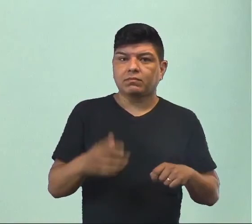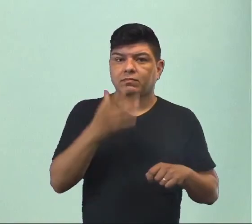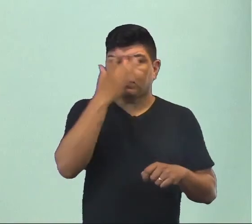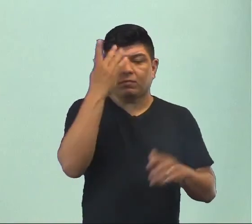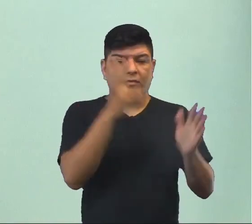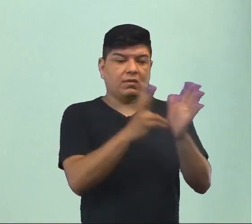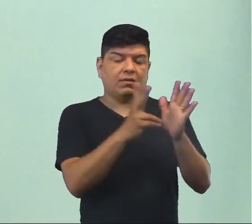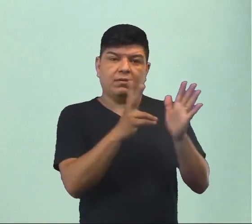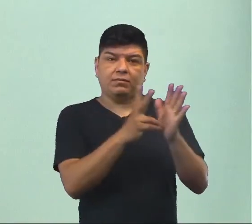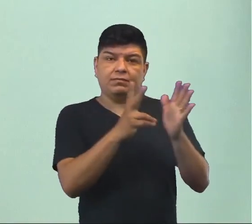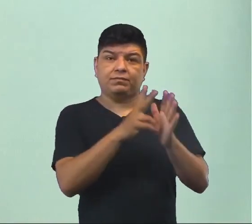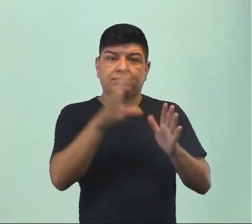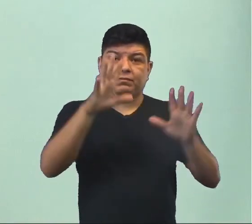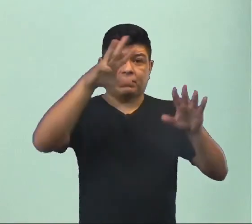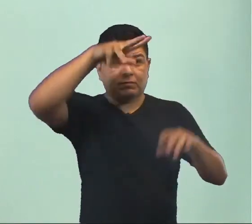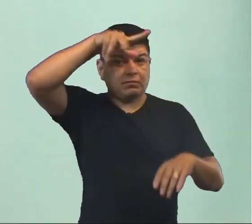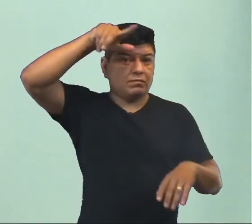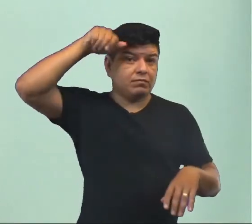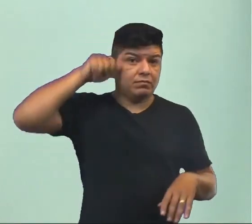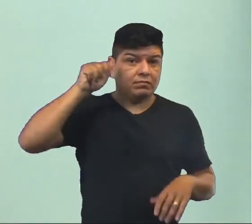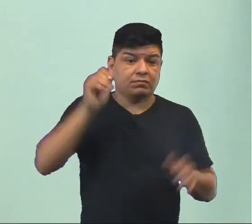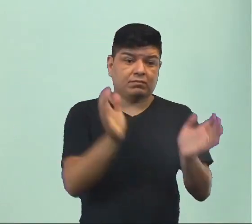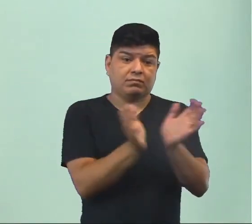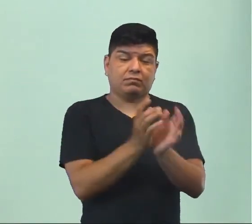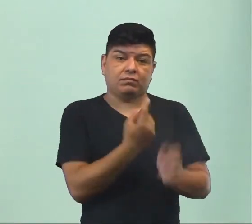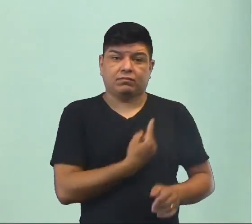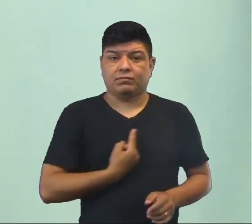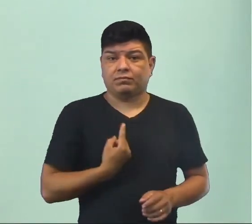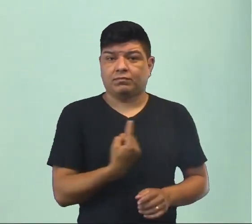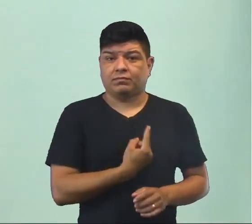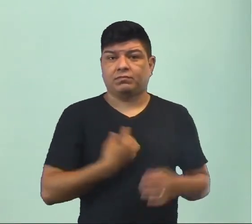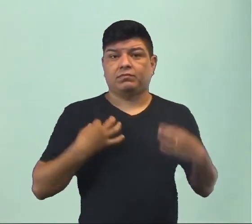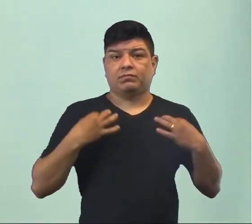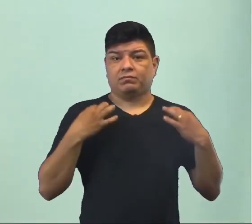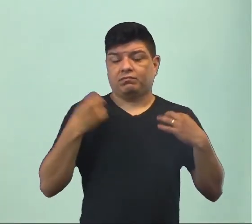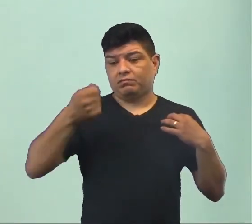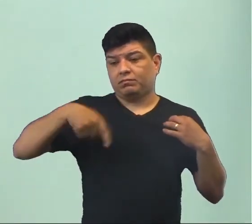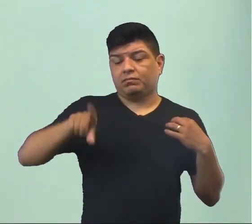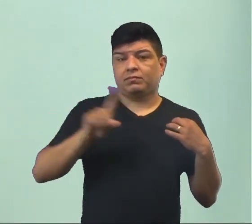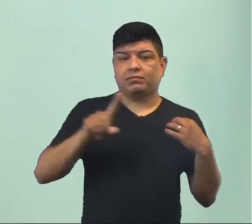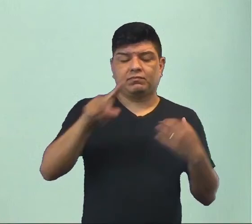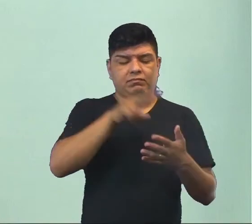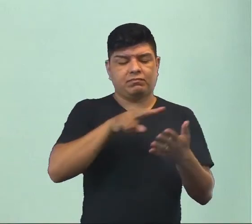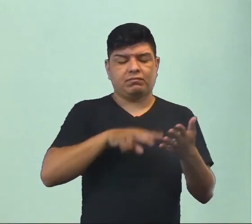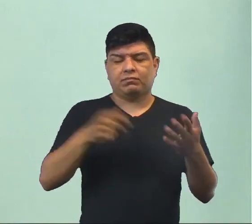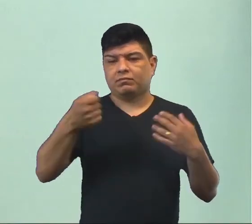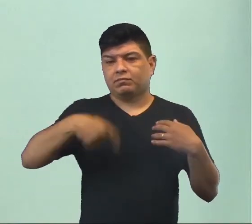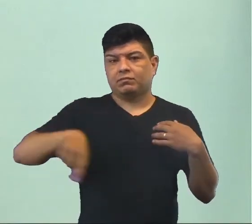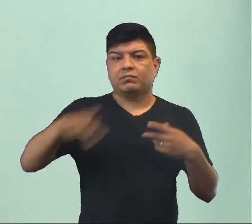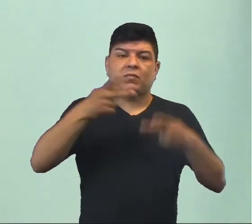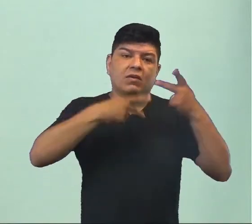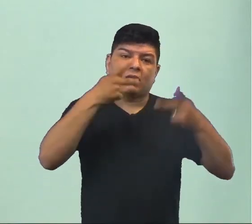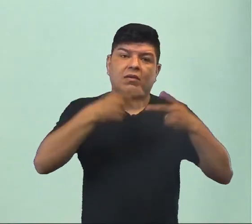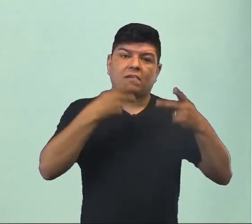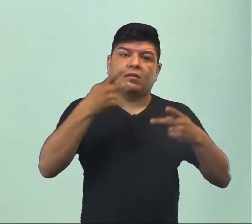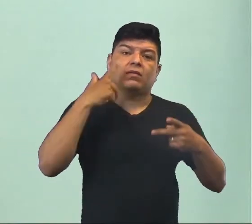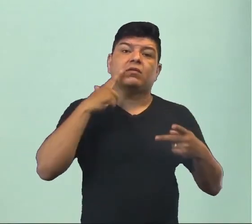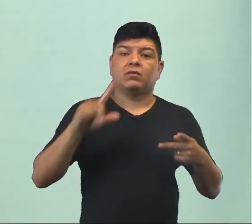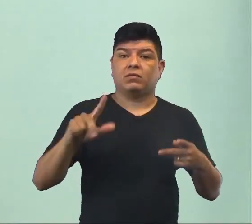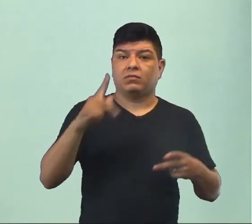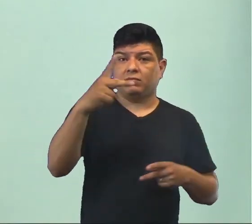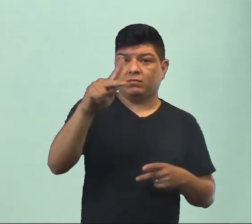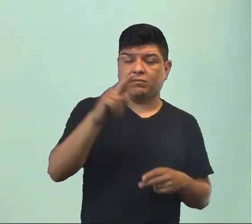na Amazônia, lá uma tribo isolada, ele não precisa estar de roupa, ele não precisa ler, não precisa falar seu idioma. Ele